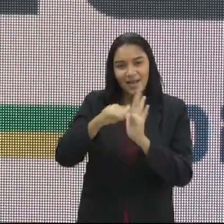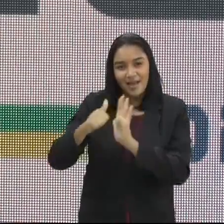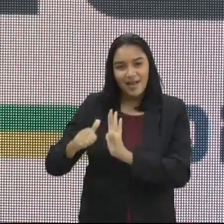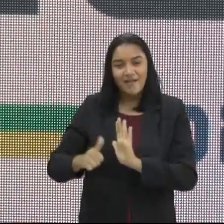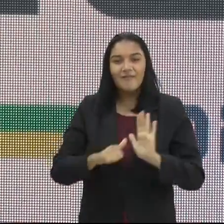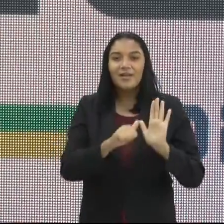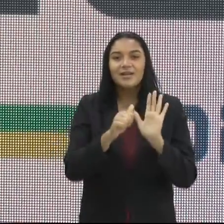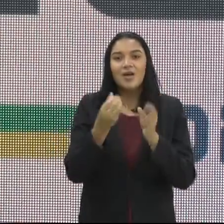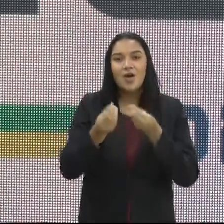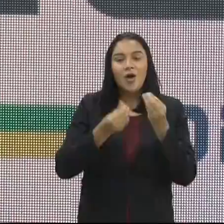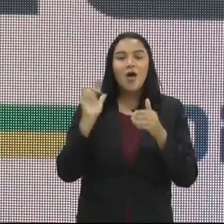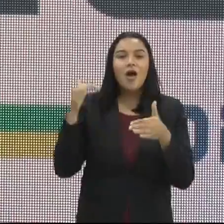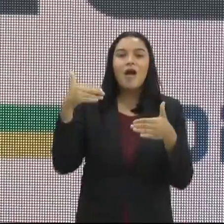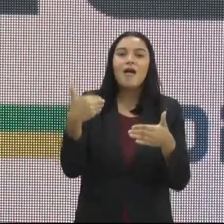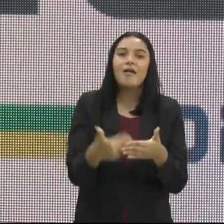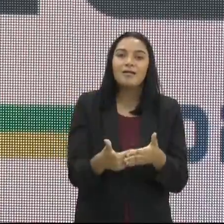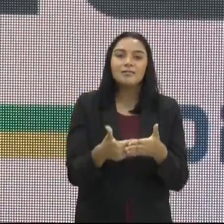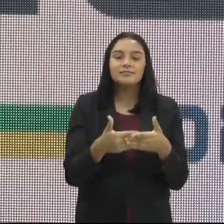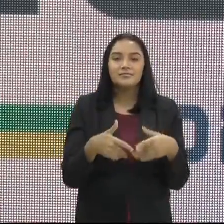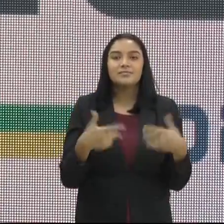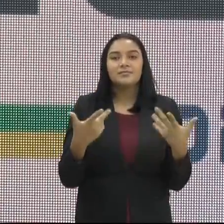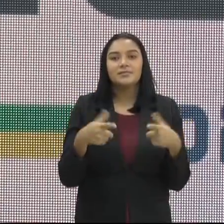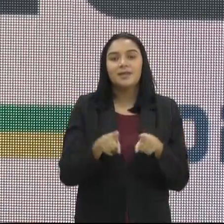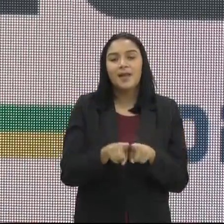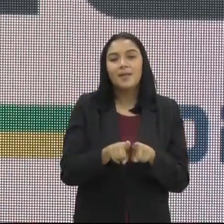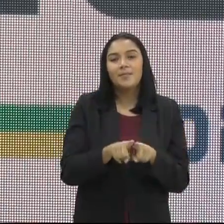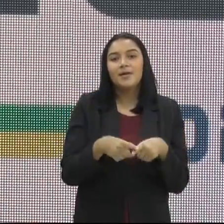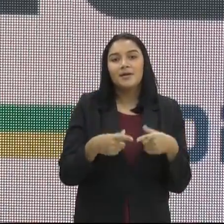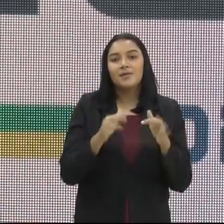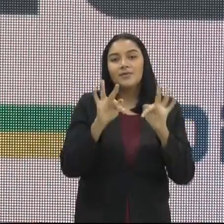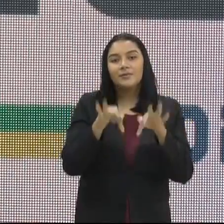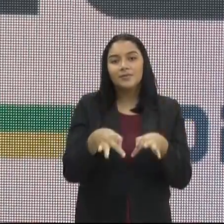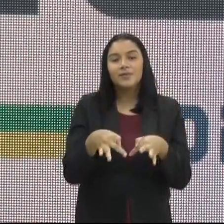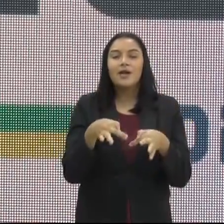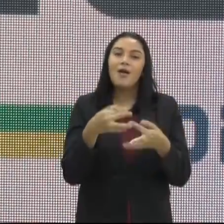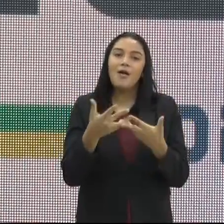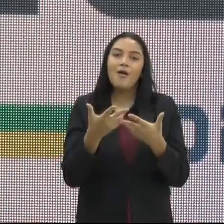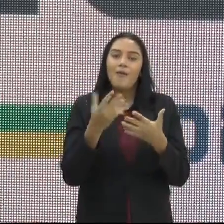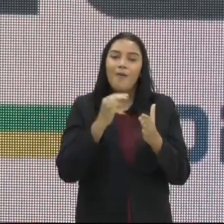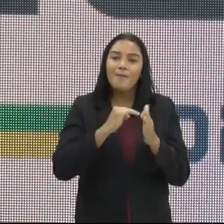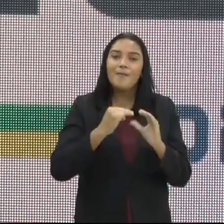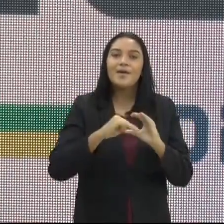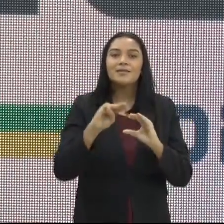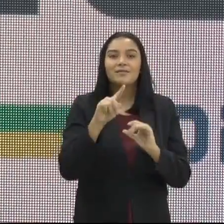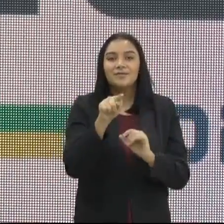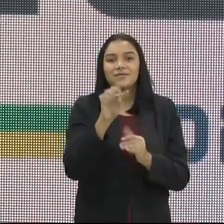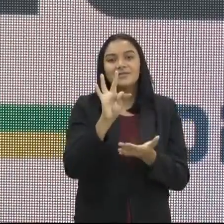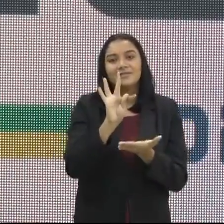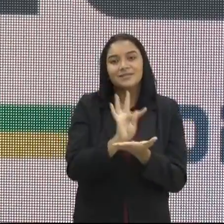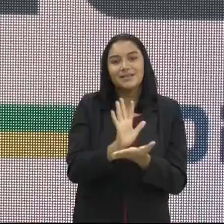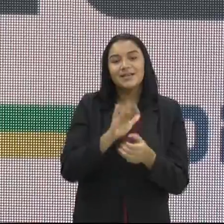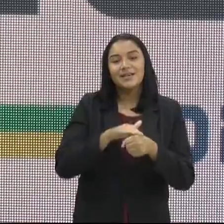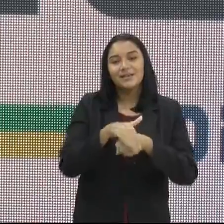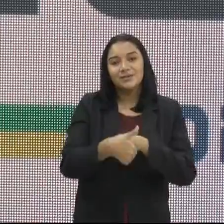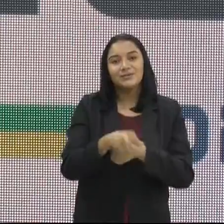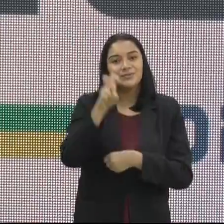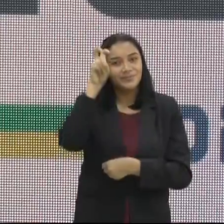o seu trajetória nesse debate da Udia TV e também, é claro, deixar uma última mensagem a você, teresinense, nesta noite de